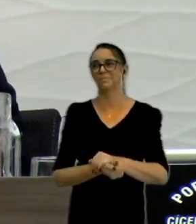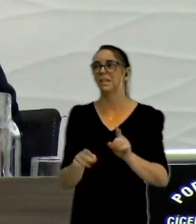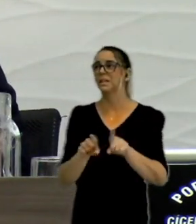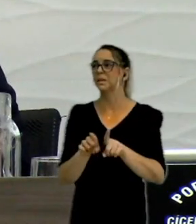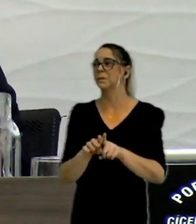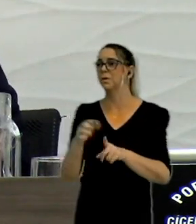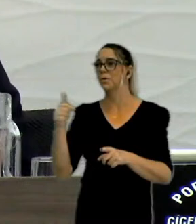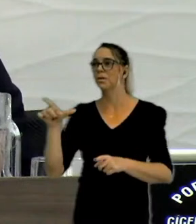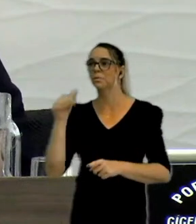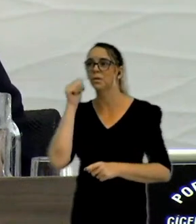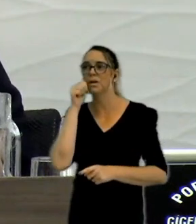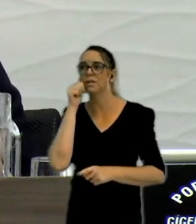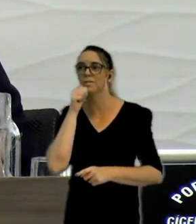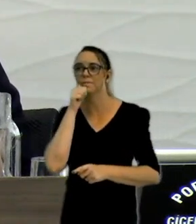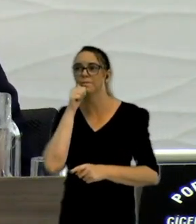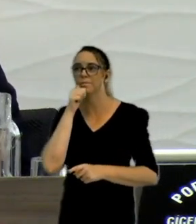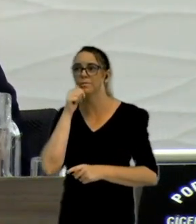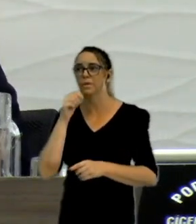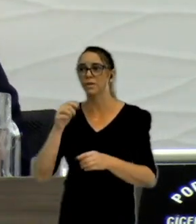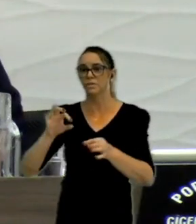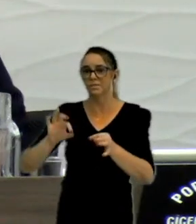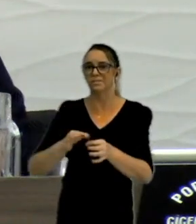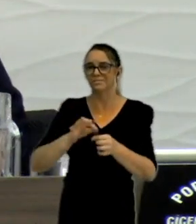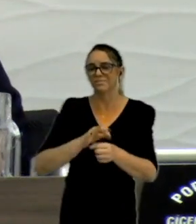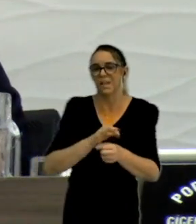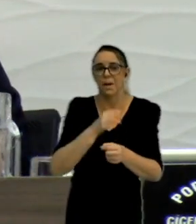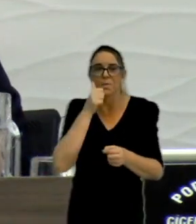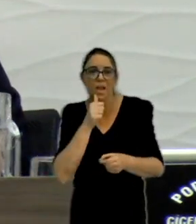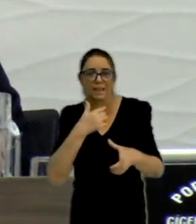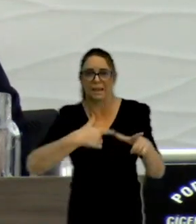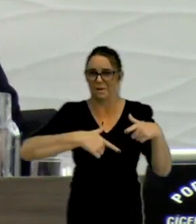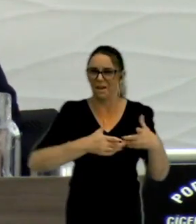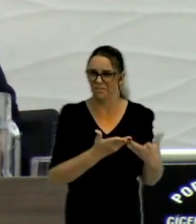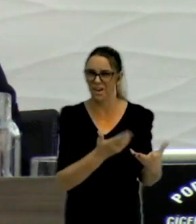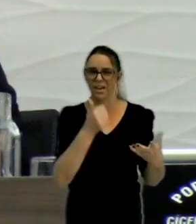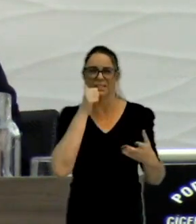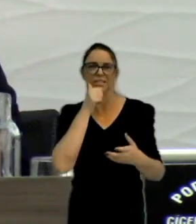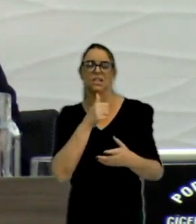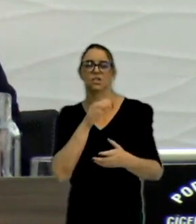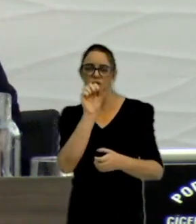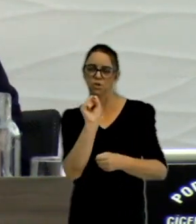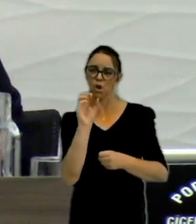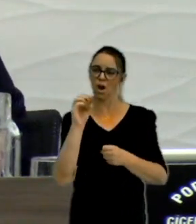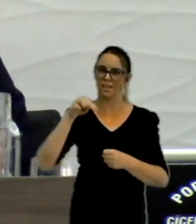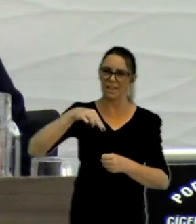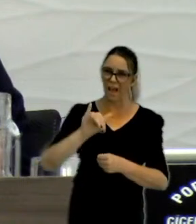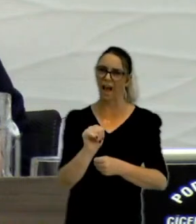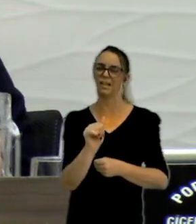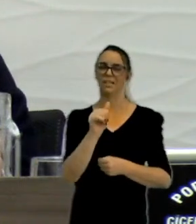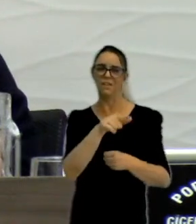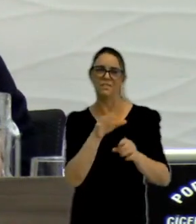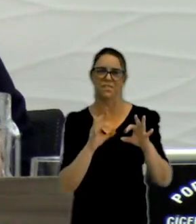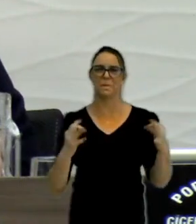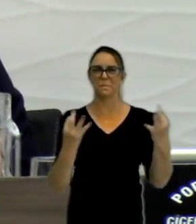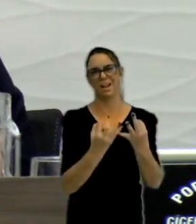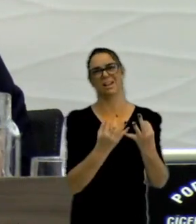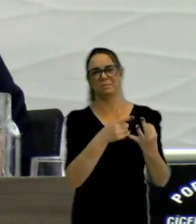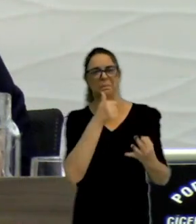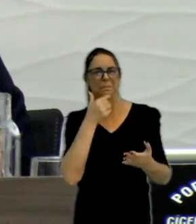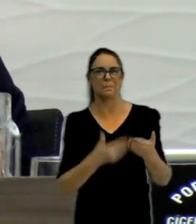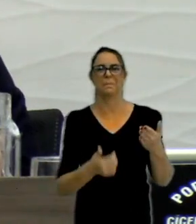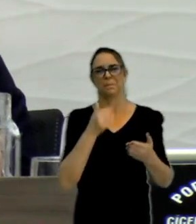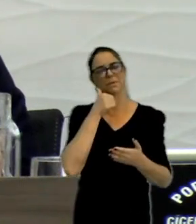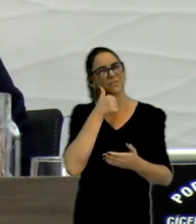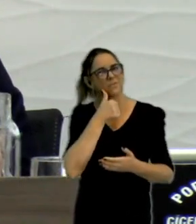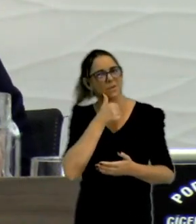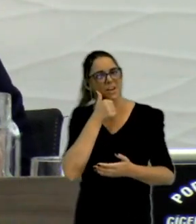Sônia Costureira. Está acontecendo nesse momento o seu sepultamento. Então, abraçar a Sônia, Cássia e toda a sua família lutada. E